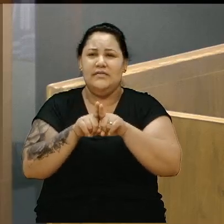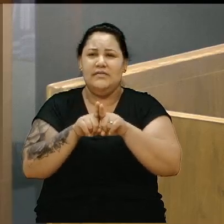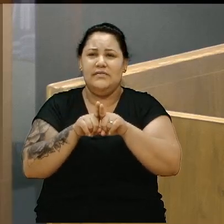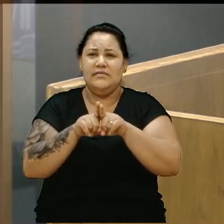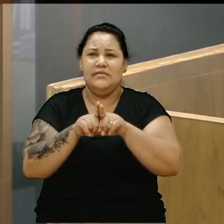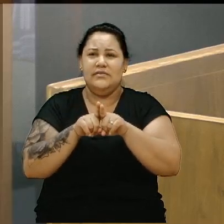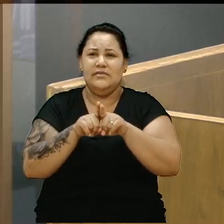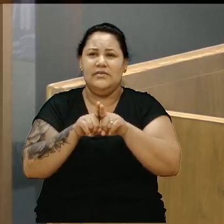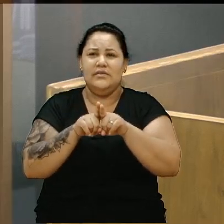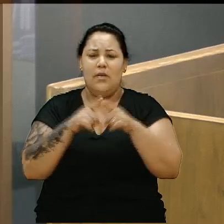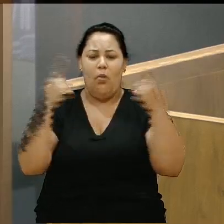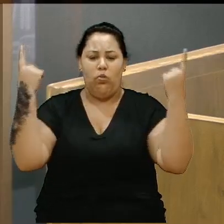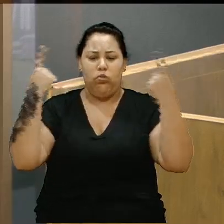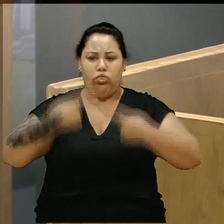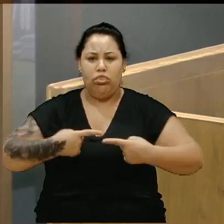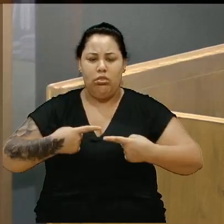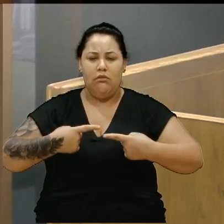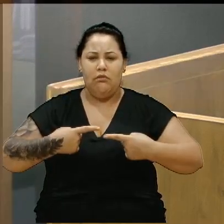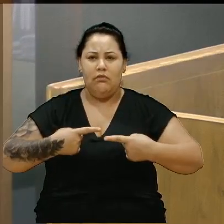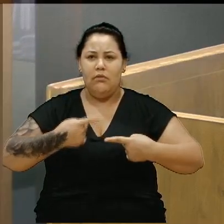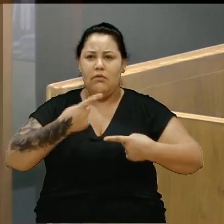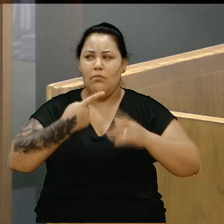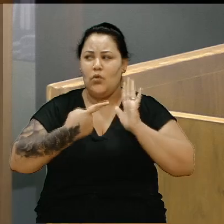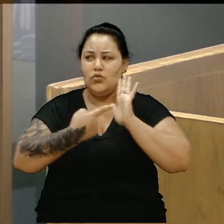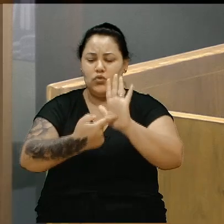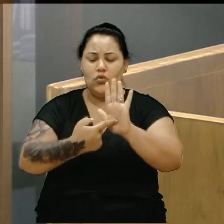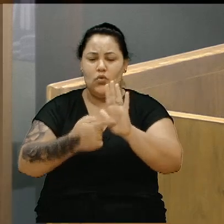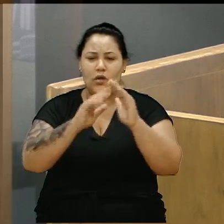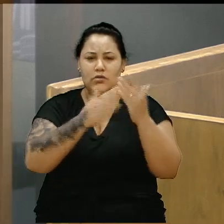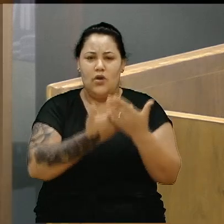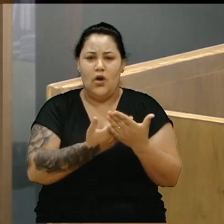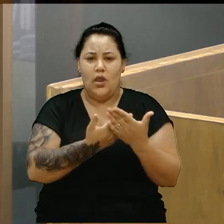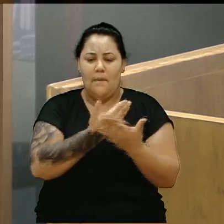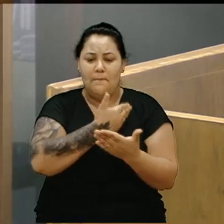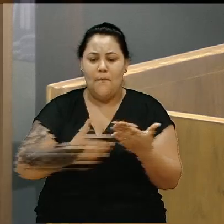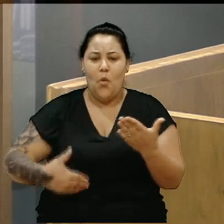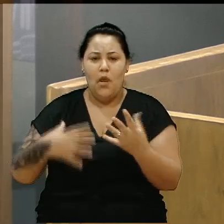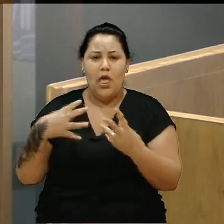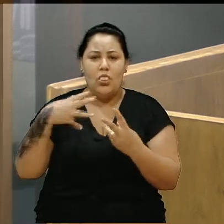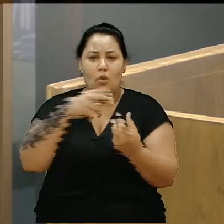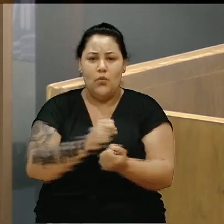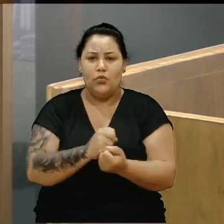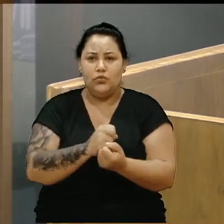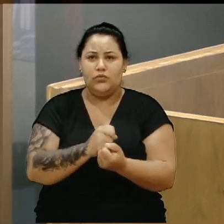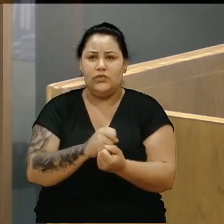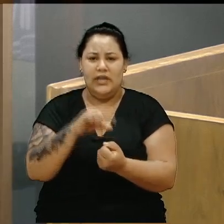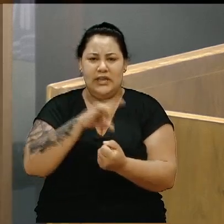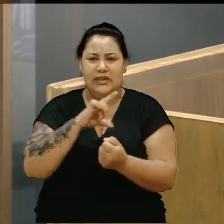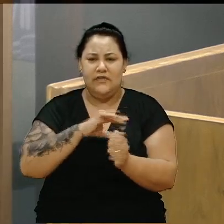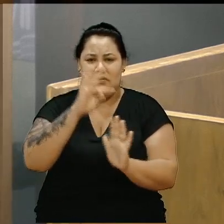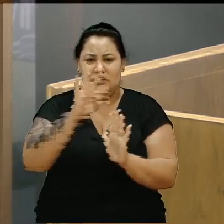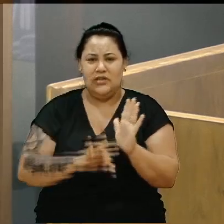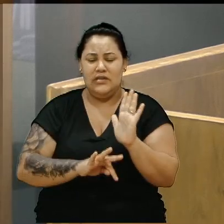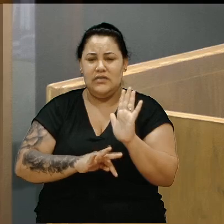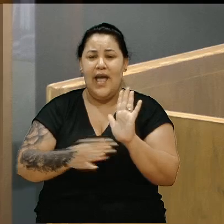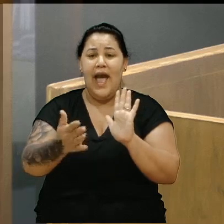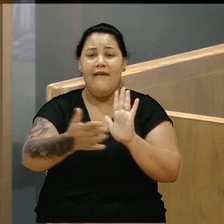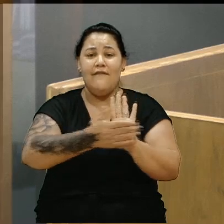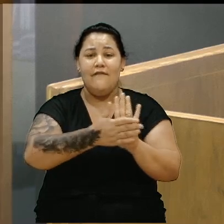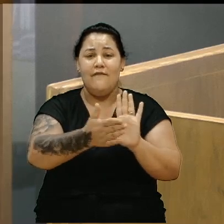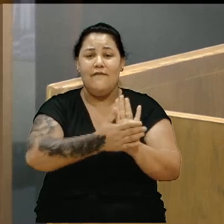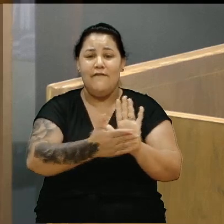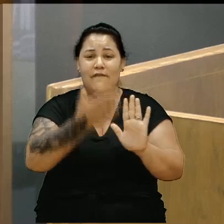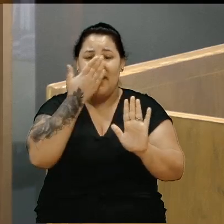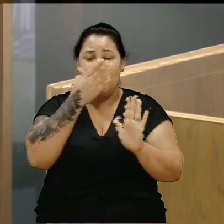cruzada, deu a realidade das escolas públicas no mundo. Isso é uma matéria na capa do jornal Pioneiro no